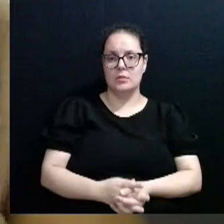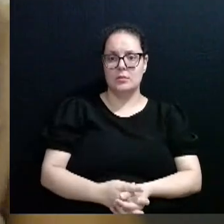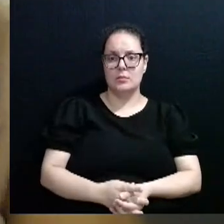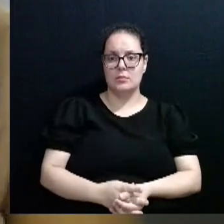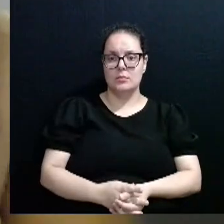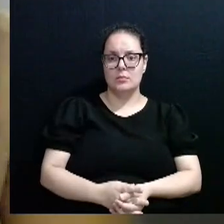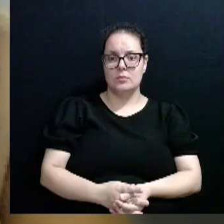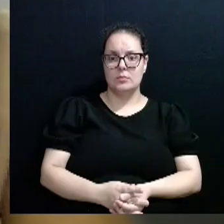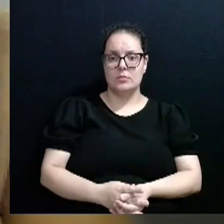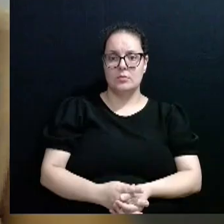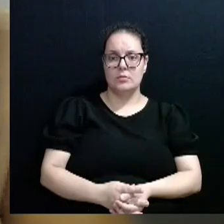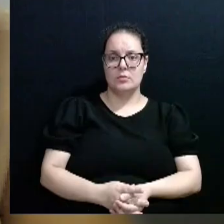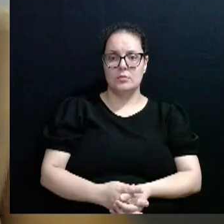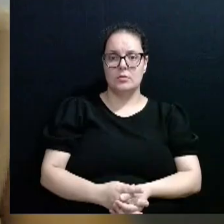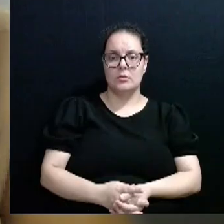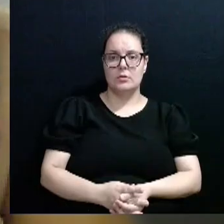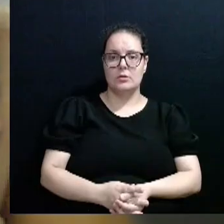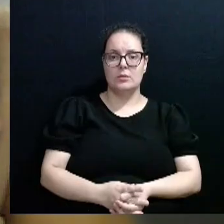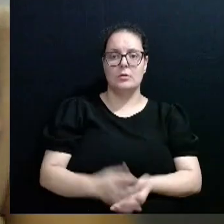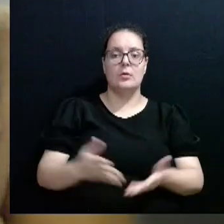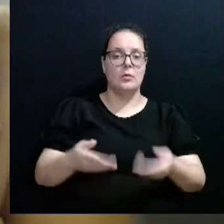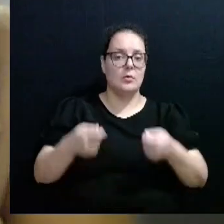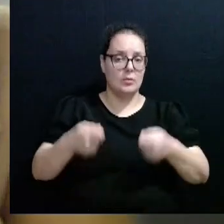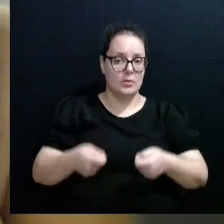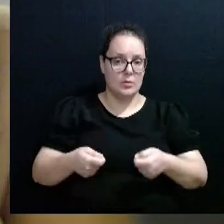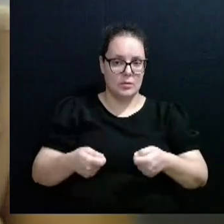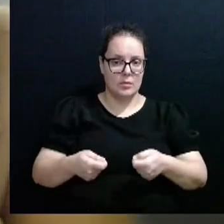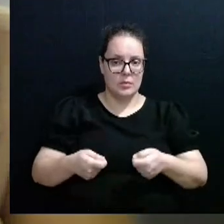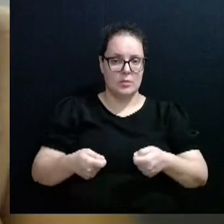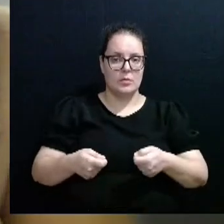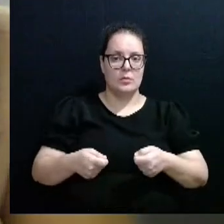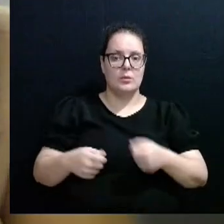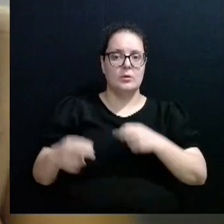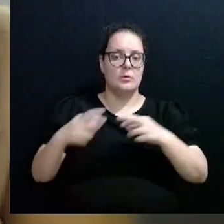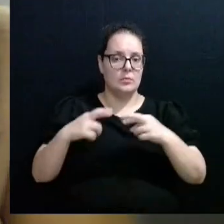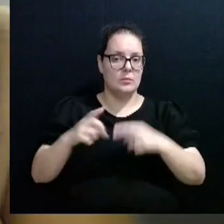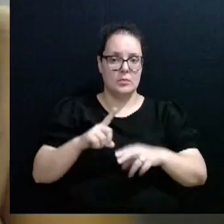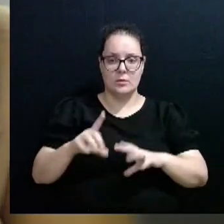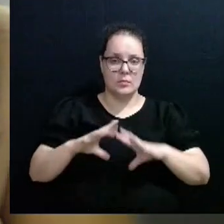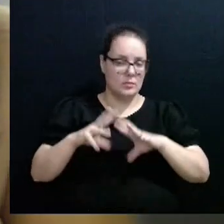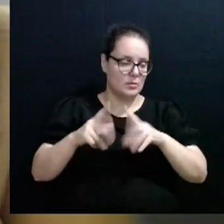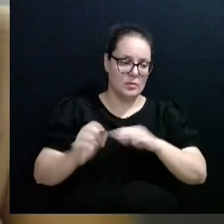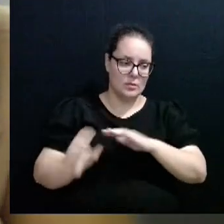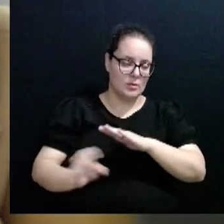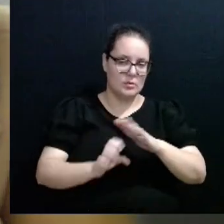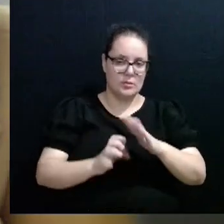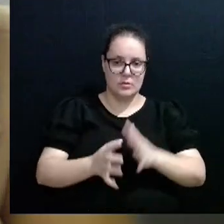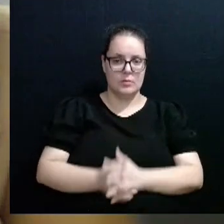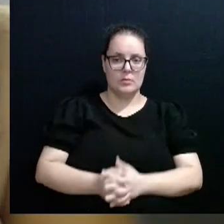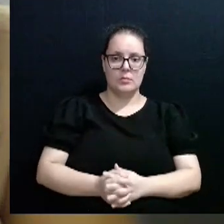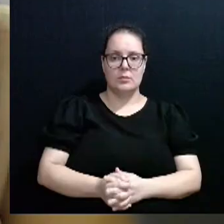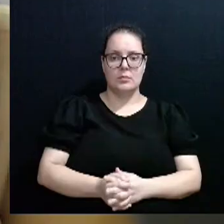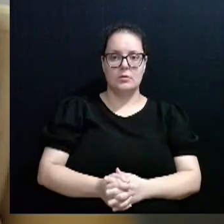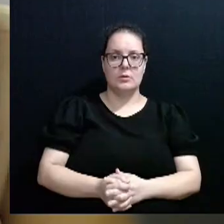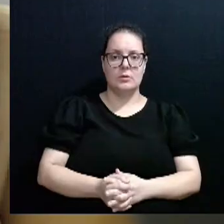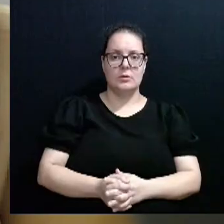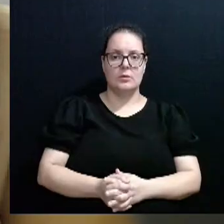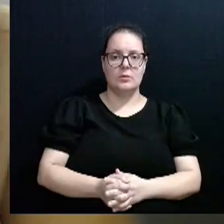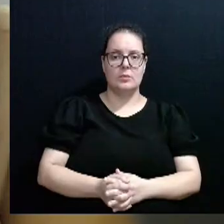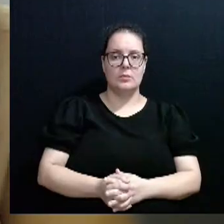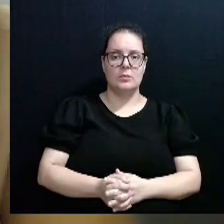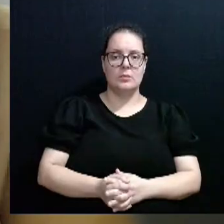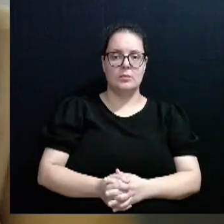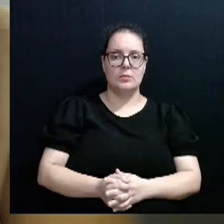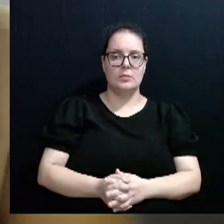Hoje, a obrigatoriedade da sindicalização não é para todas as empresas, certo? Então, ele tem que fazer esse comunicado tanto